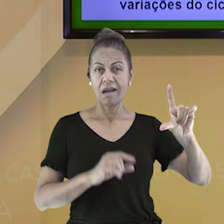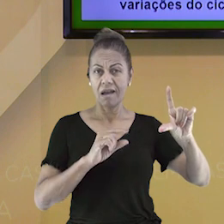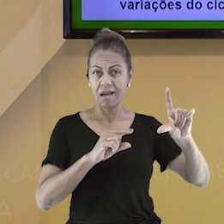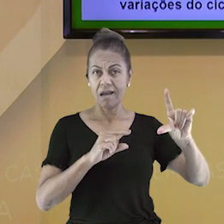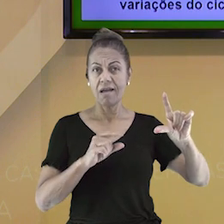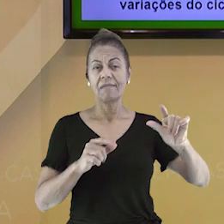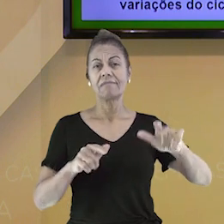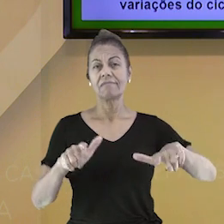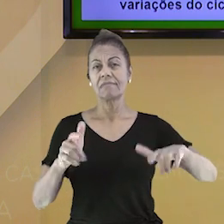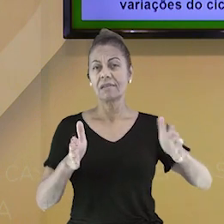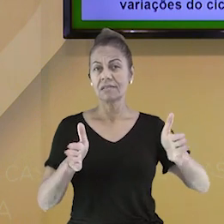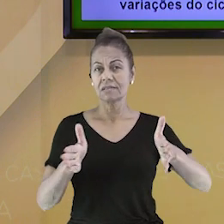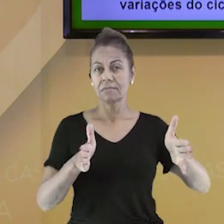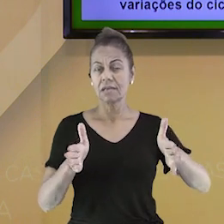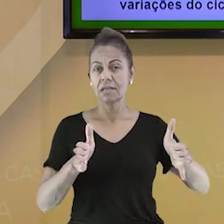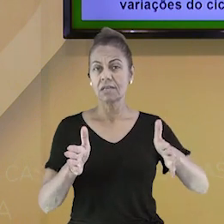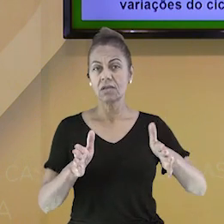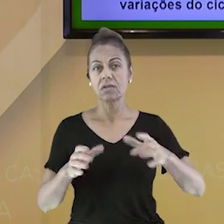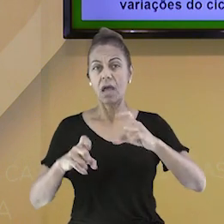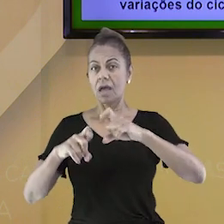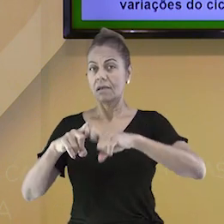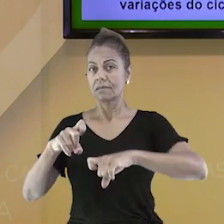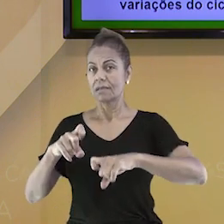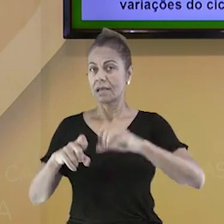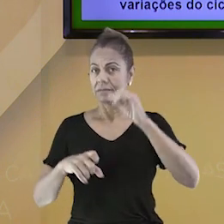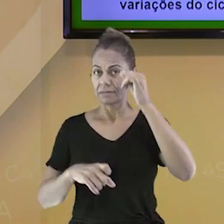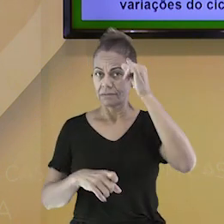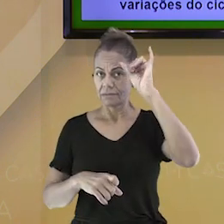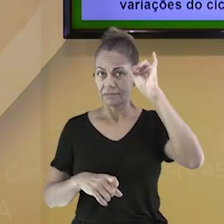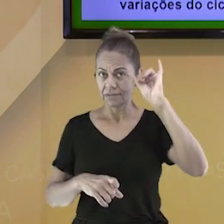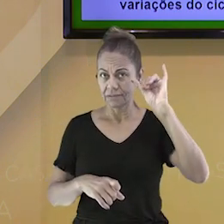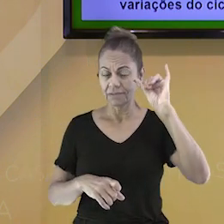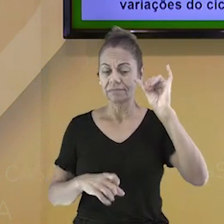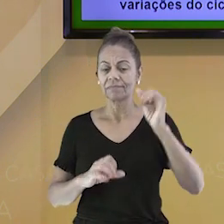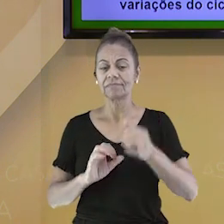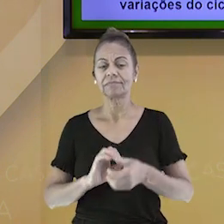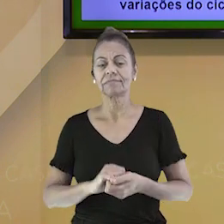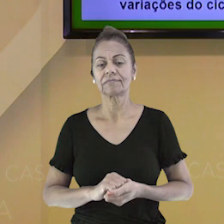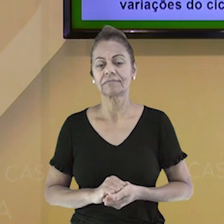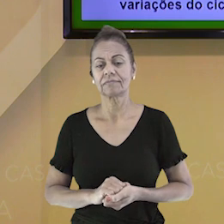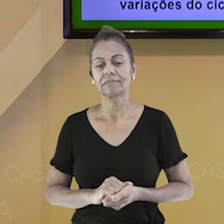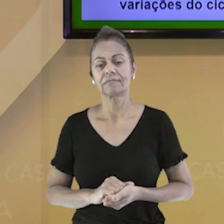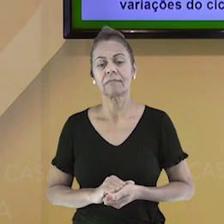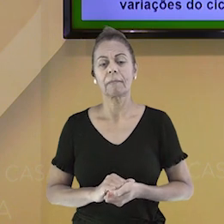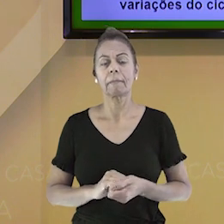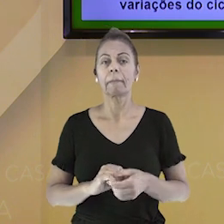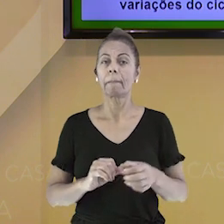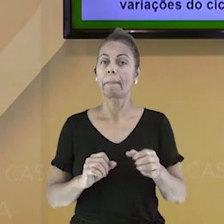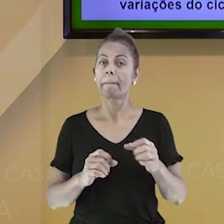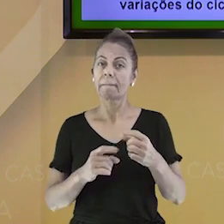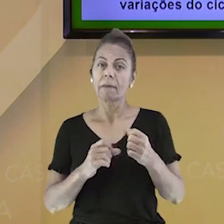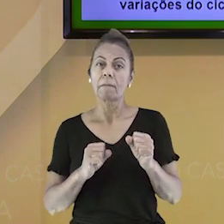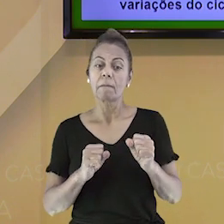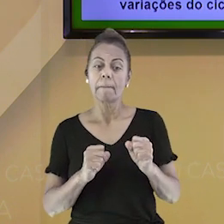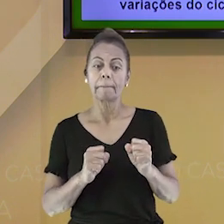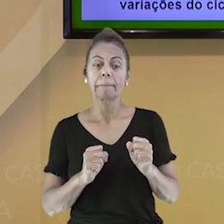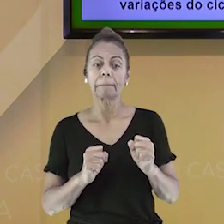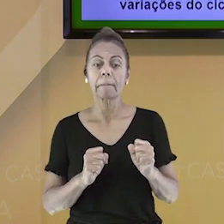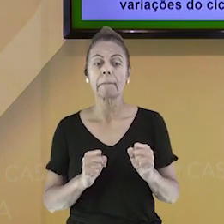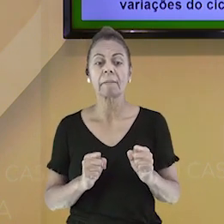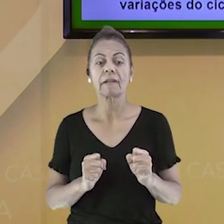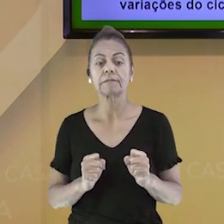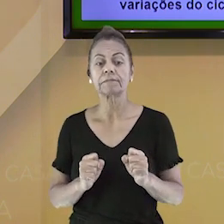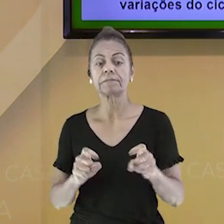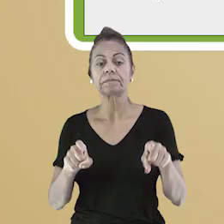né? É um método impreciso, uma vez que o ciclo pode se apresentar de forma irregular mais de uma vez e pode comprometer